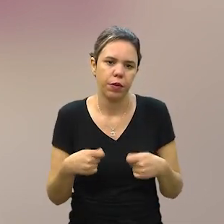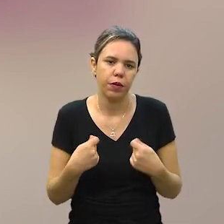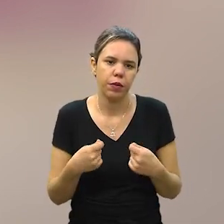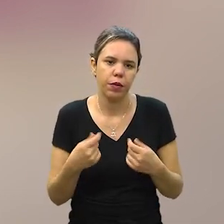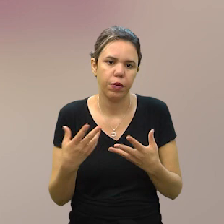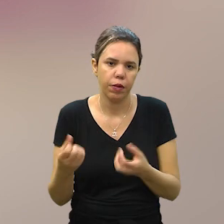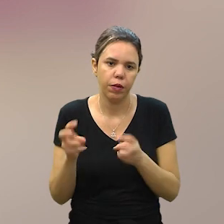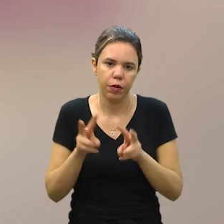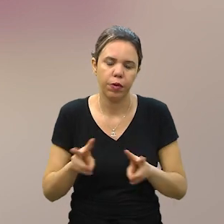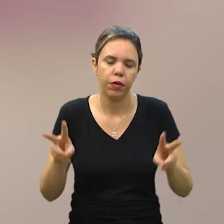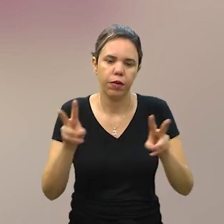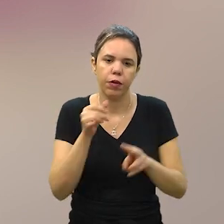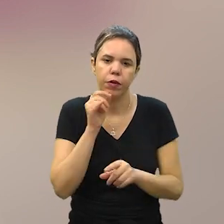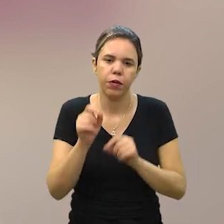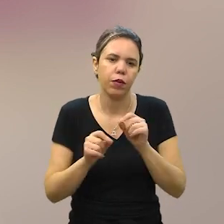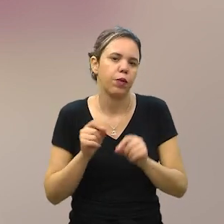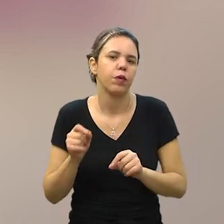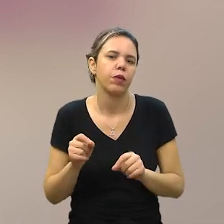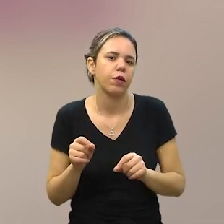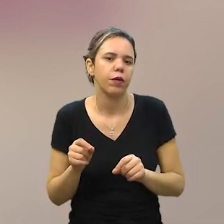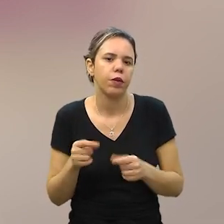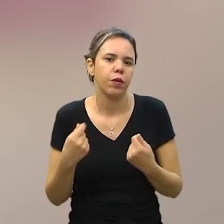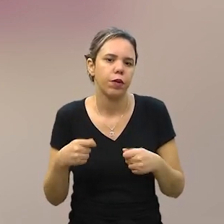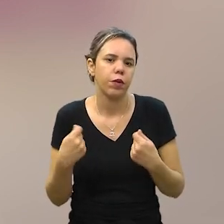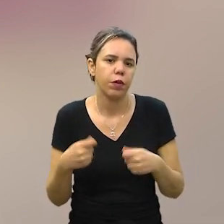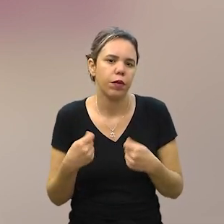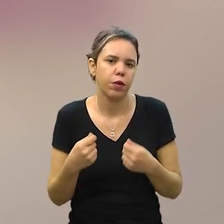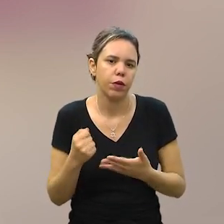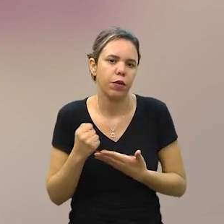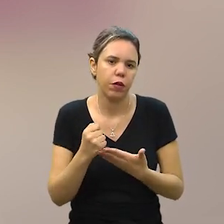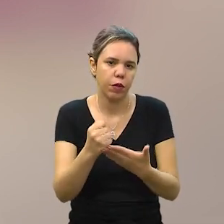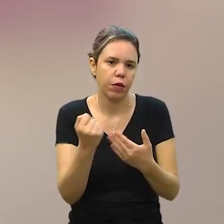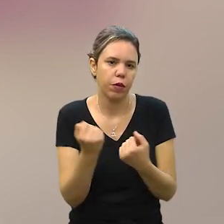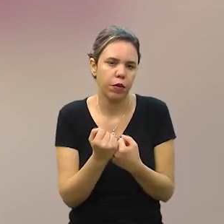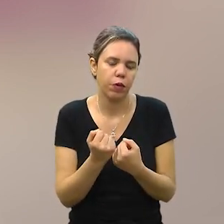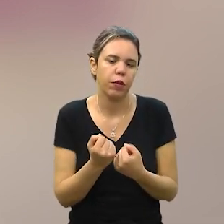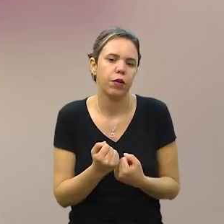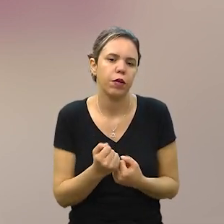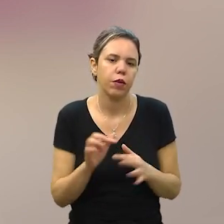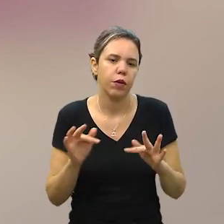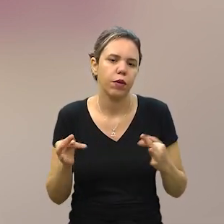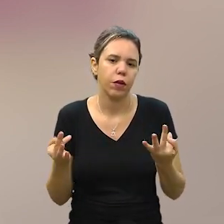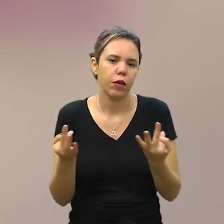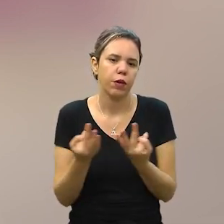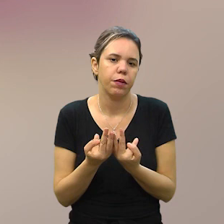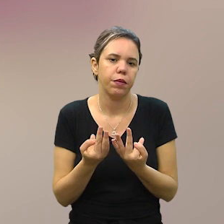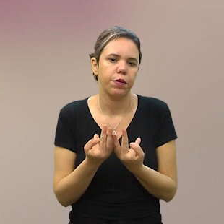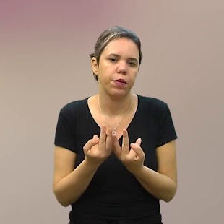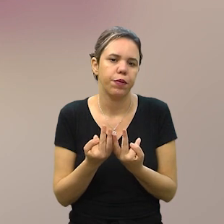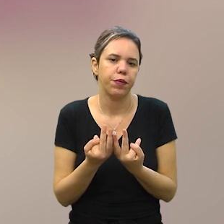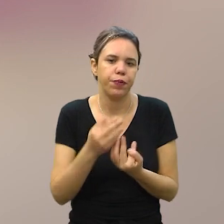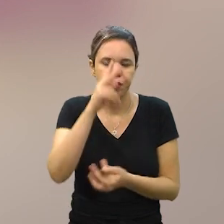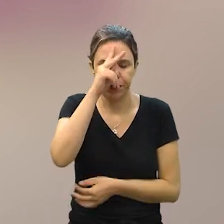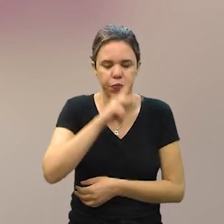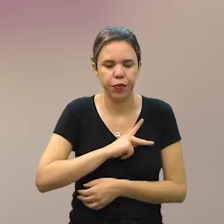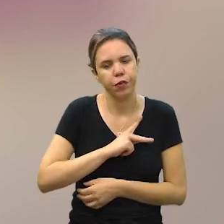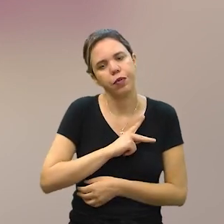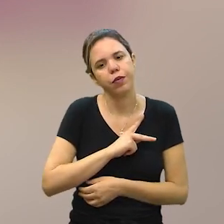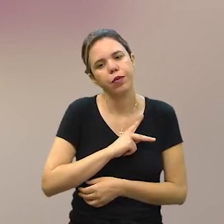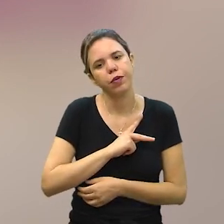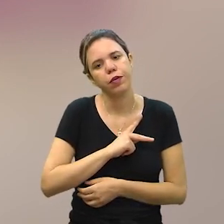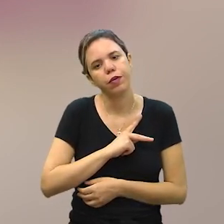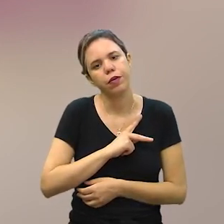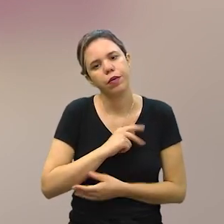precisam ser vistos, enxergados, né? E eles precisam de ajuda, tanto da família, como deles próprios,